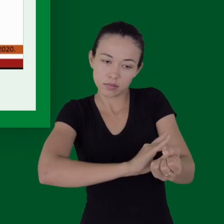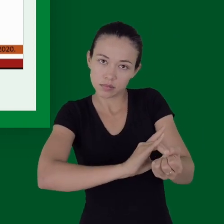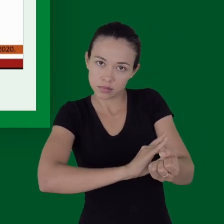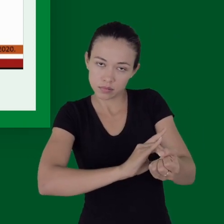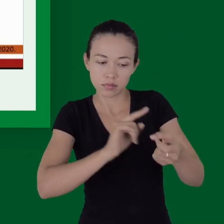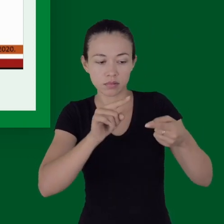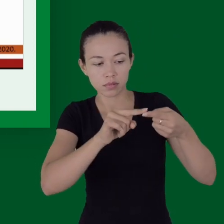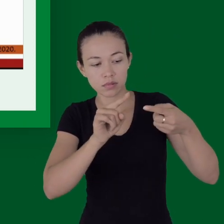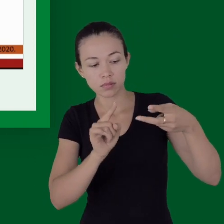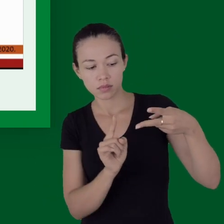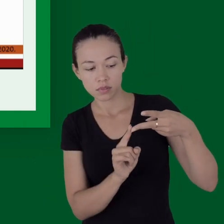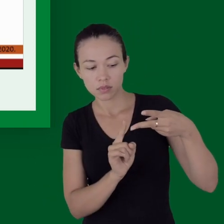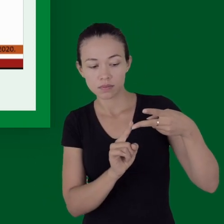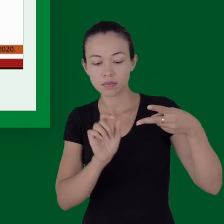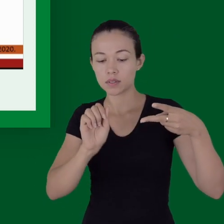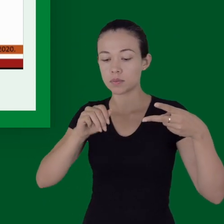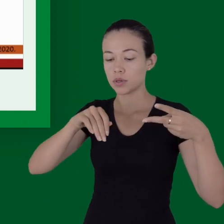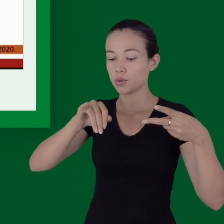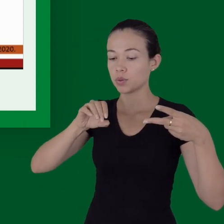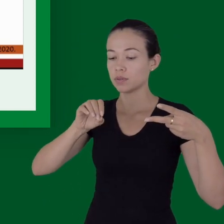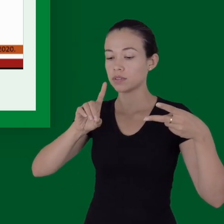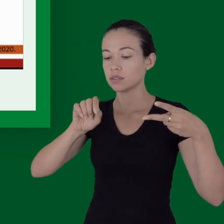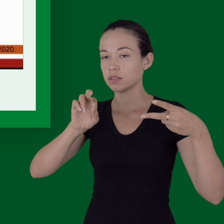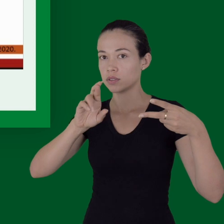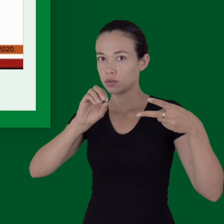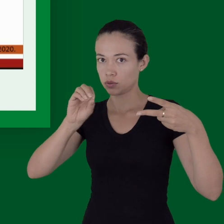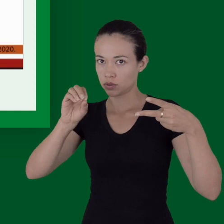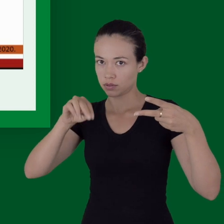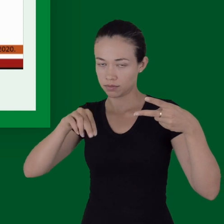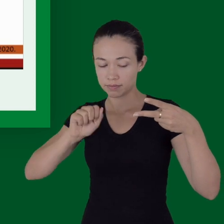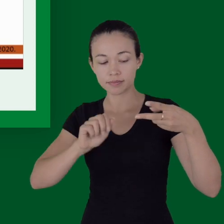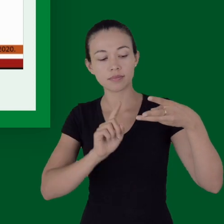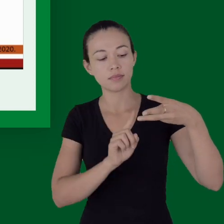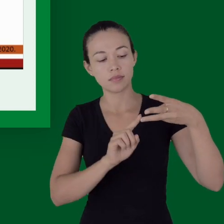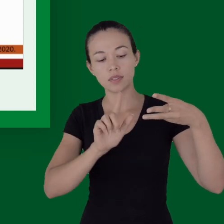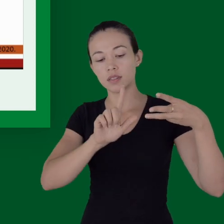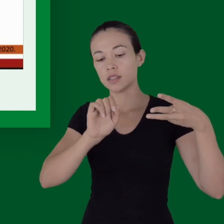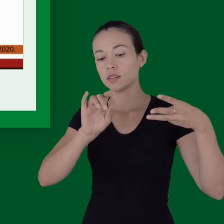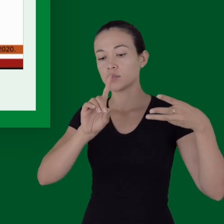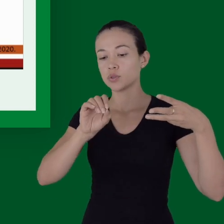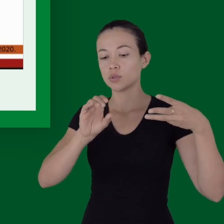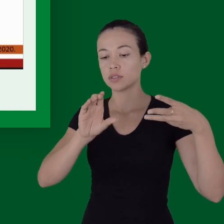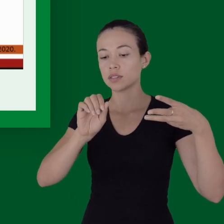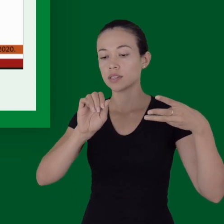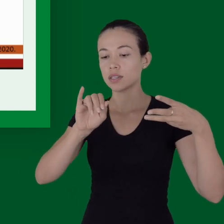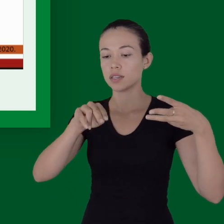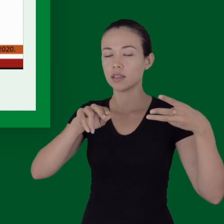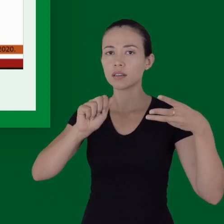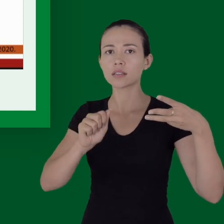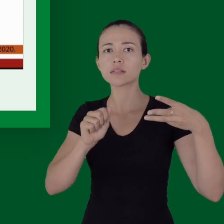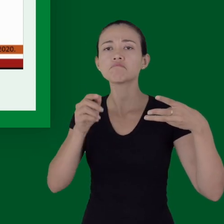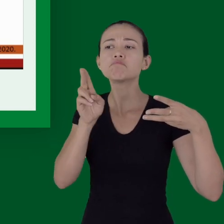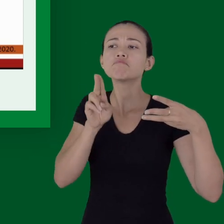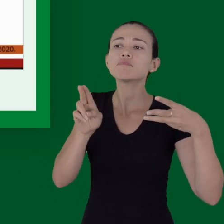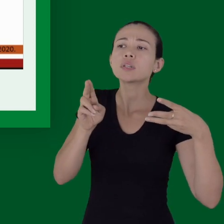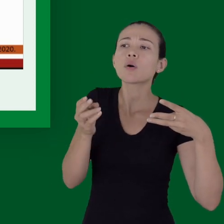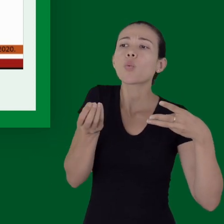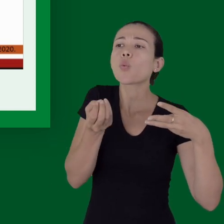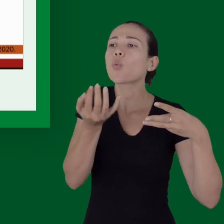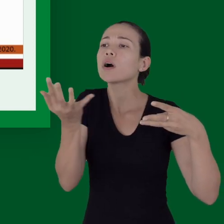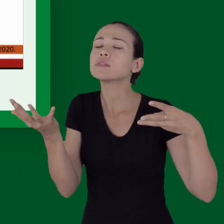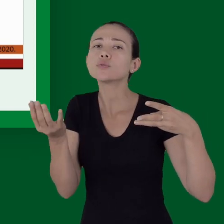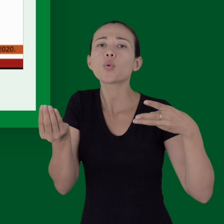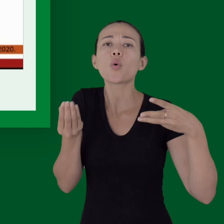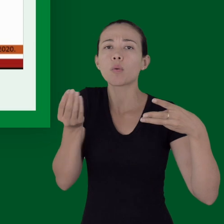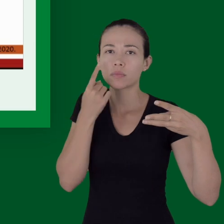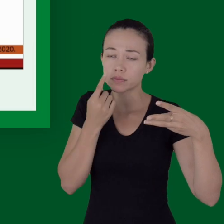minutos, amiodarona, como a gente já falou, 300 na primeira dose, 150 na segunda, e alternativamente a gente tem a